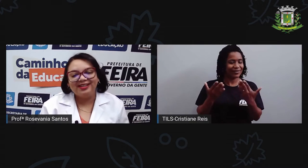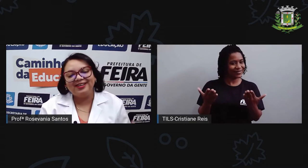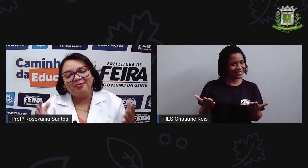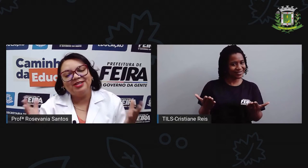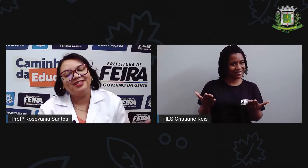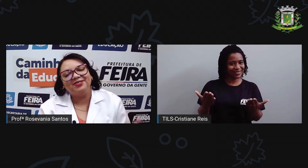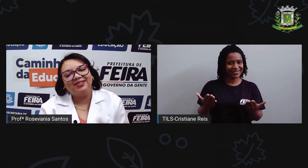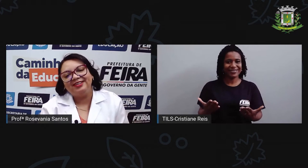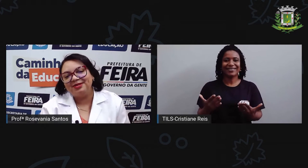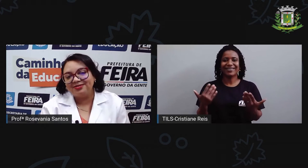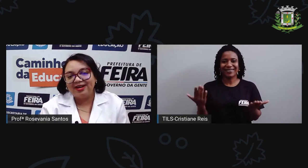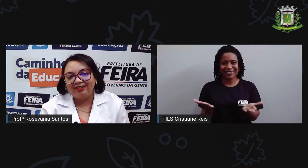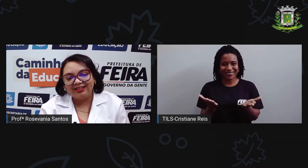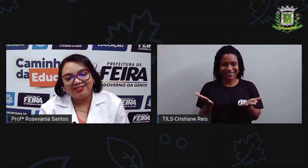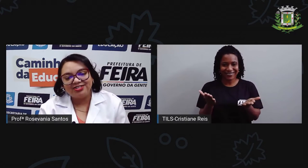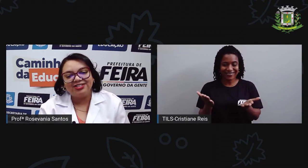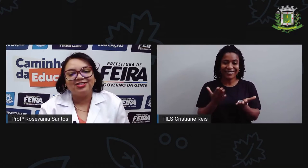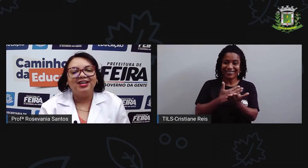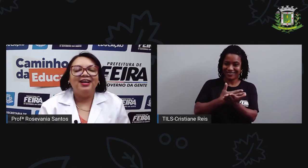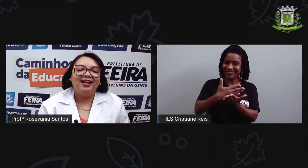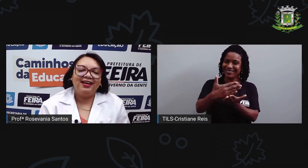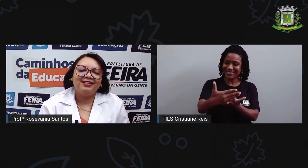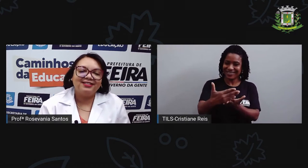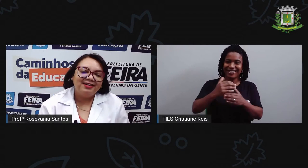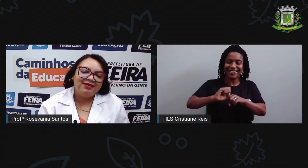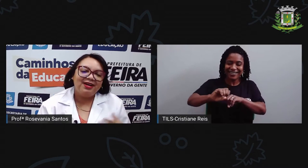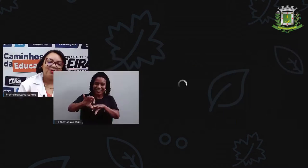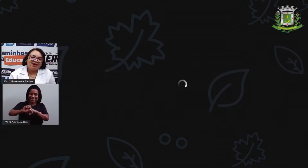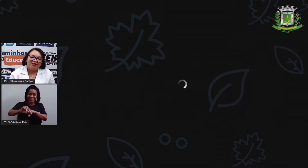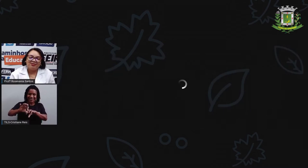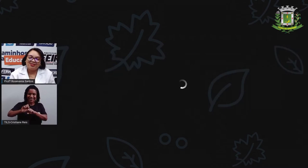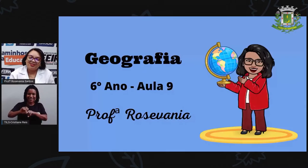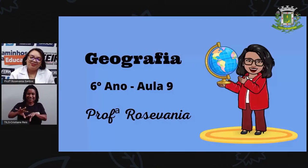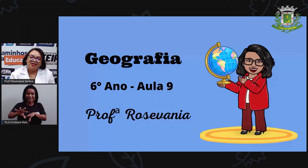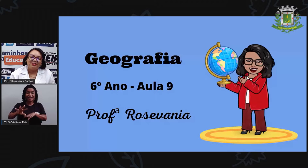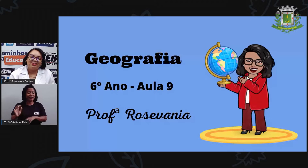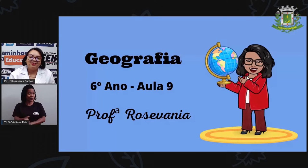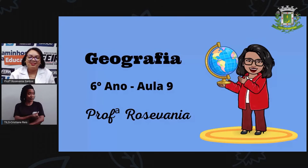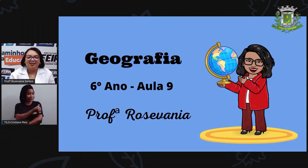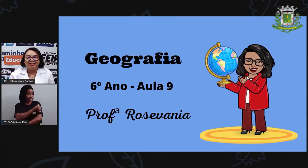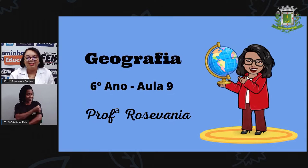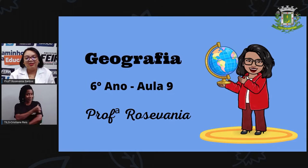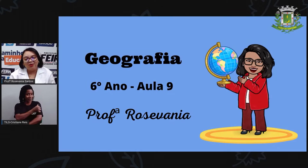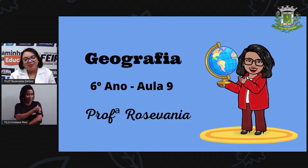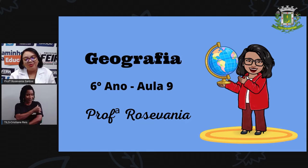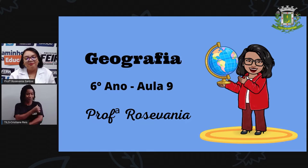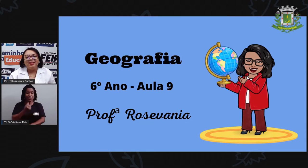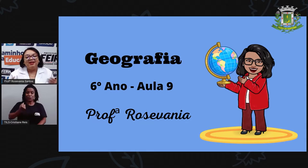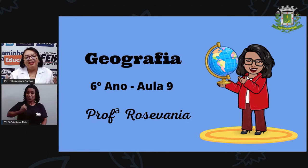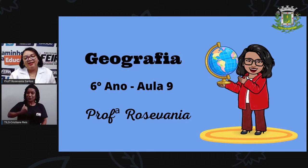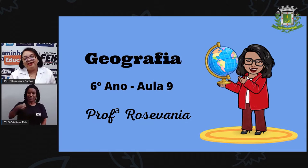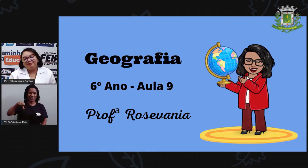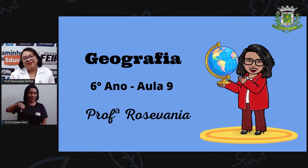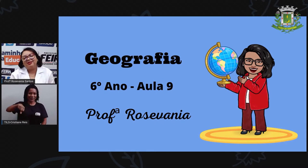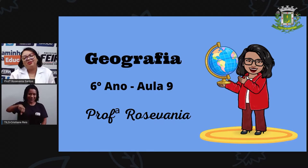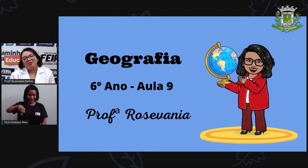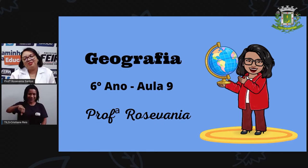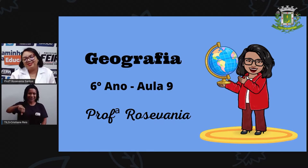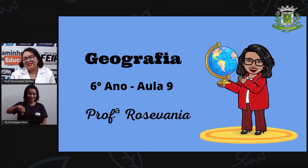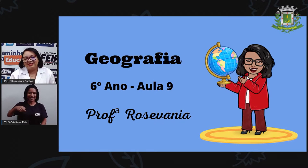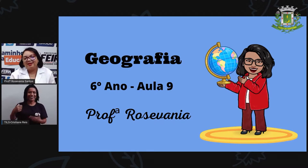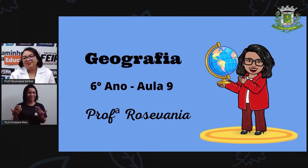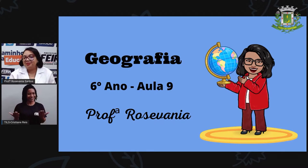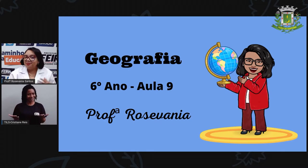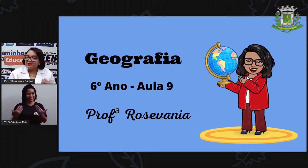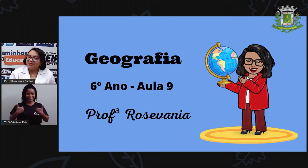sabem que começa agora, né? Mais uma aula da gente. Essa é uma aula do sexto ano, a nossa aula nove. E, como